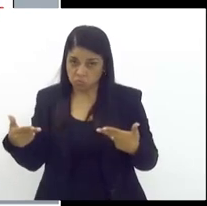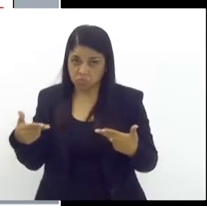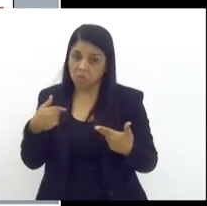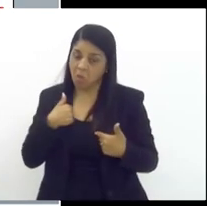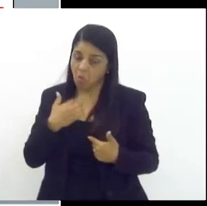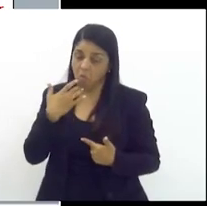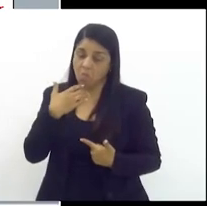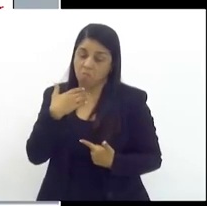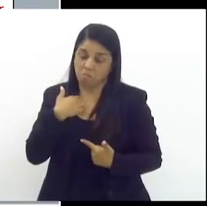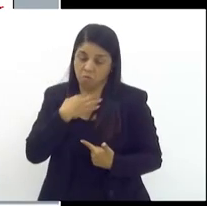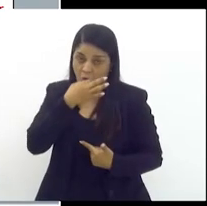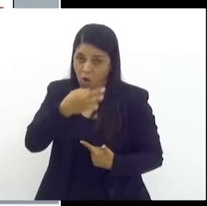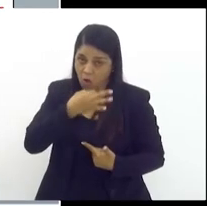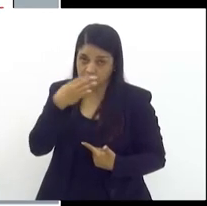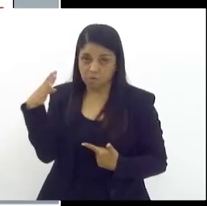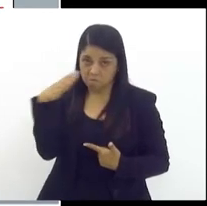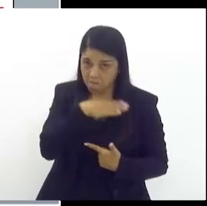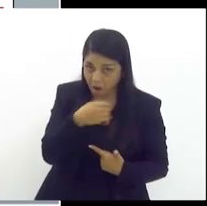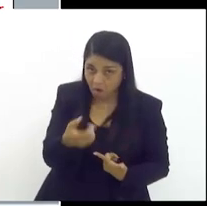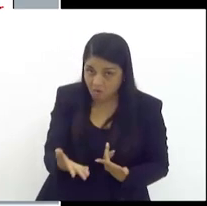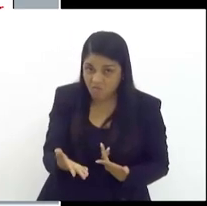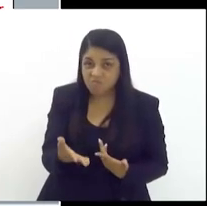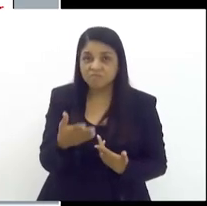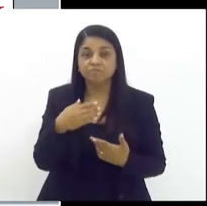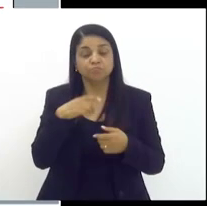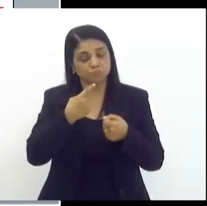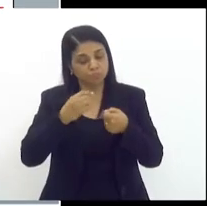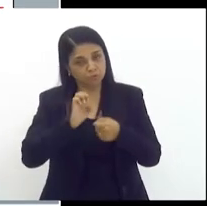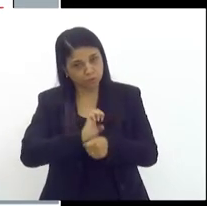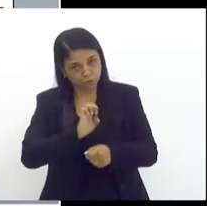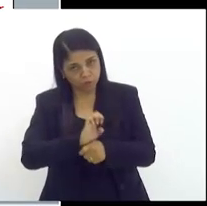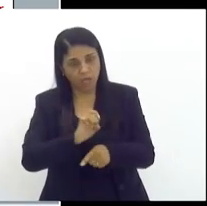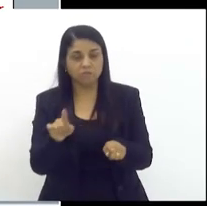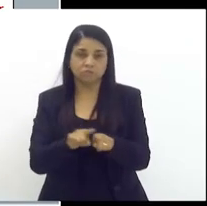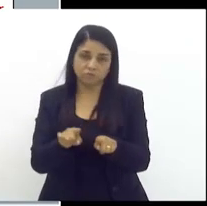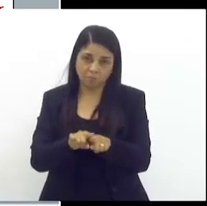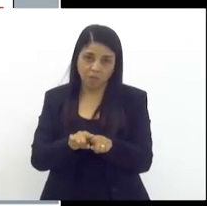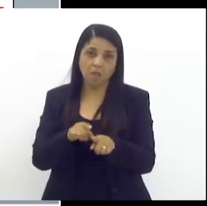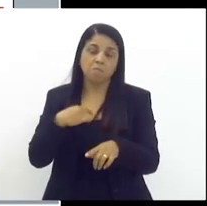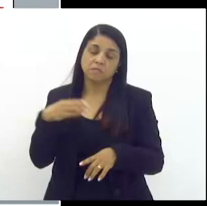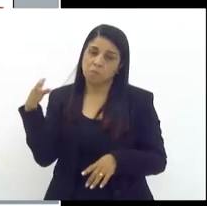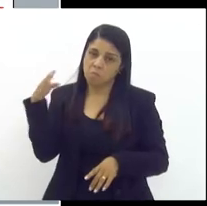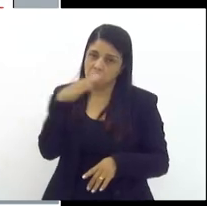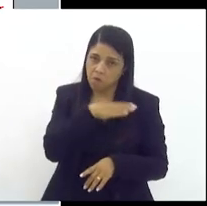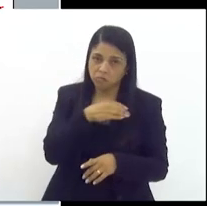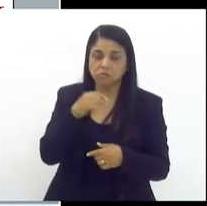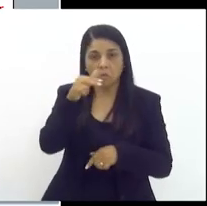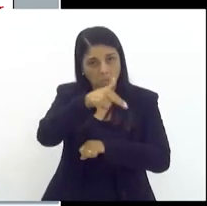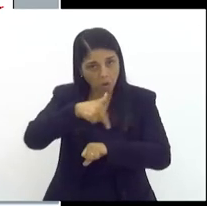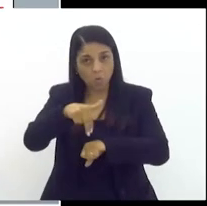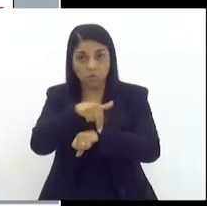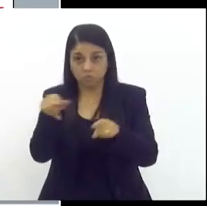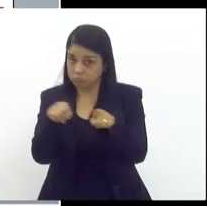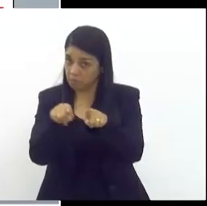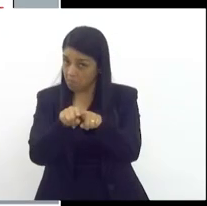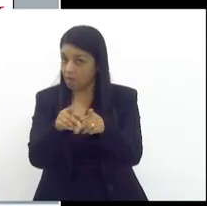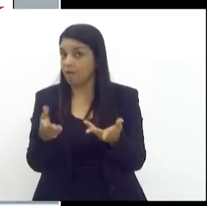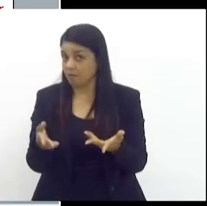mas passa a ser uma maldição para os Estados mas não passa a ser uma maldição para União